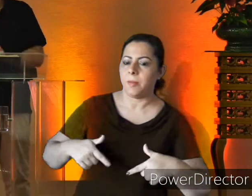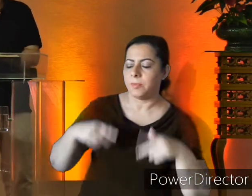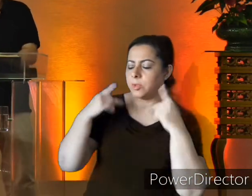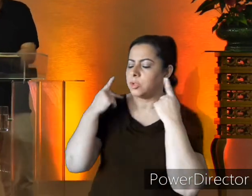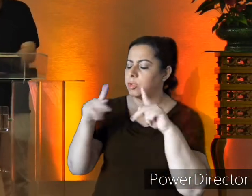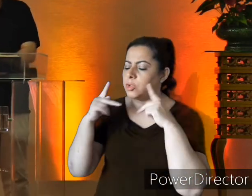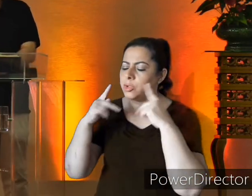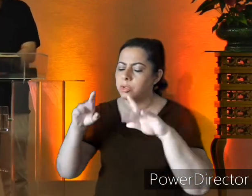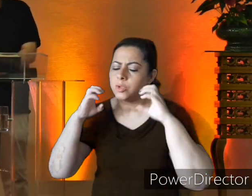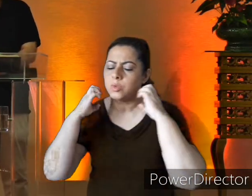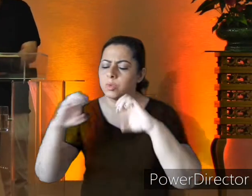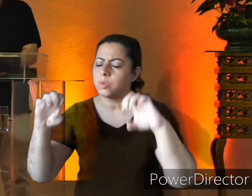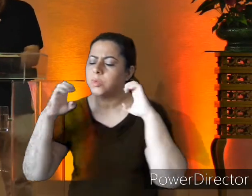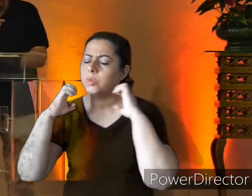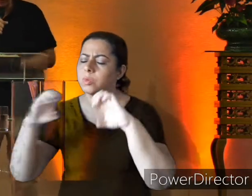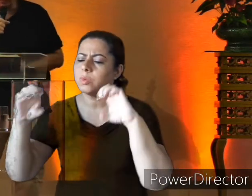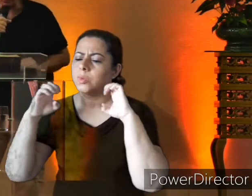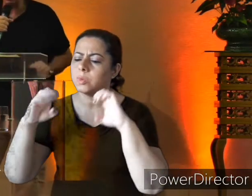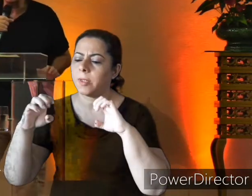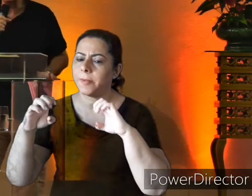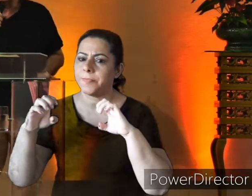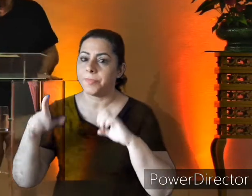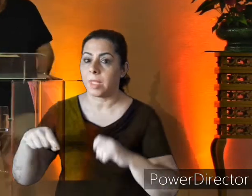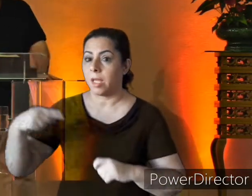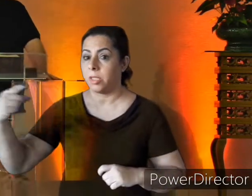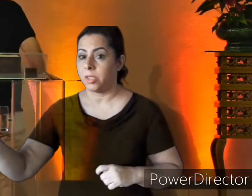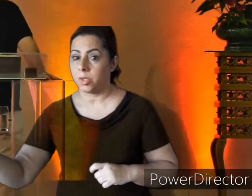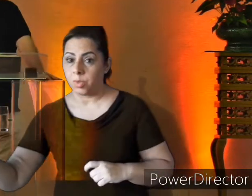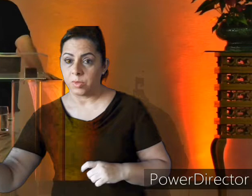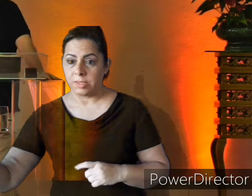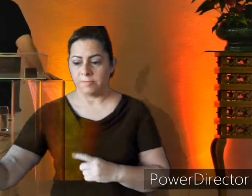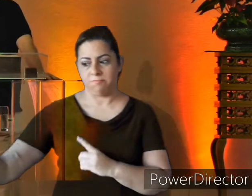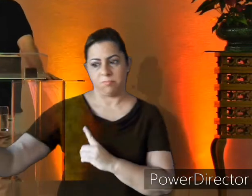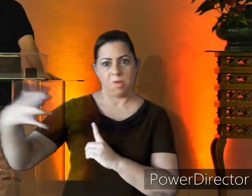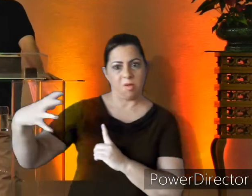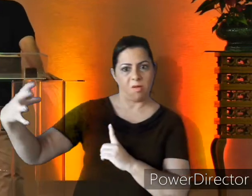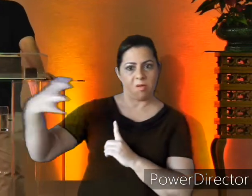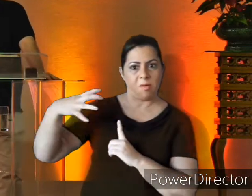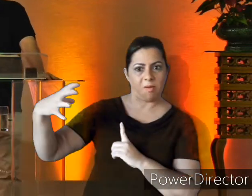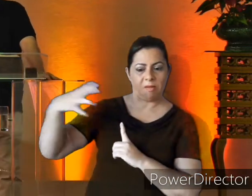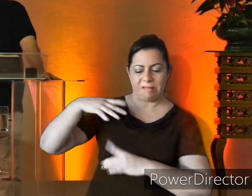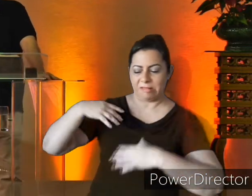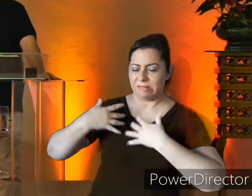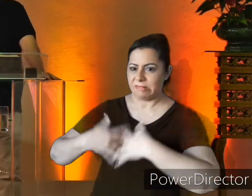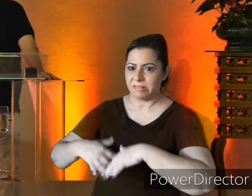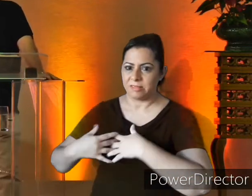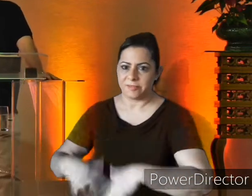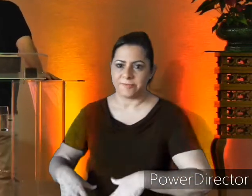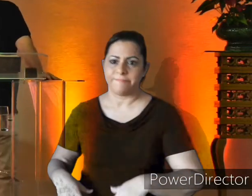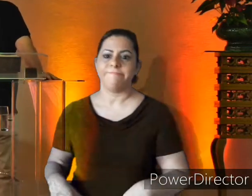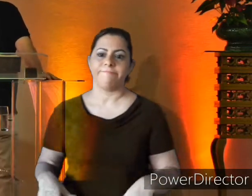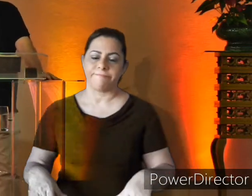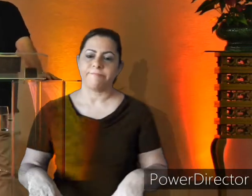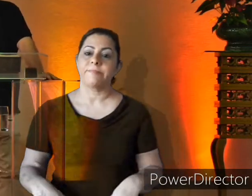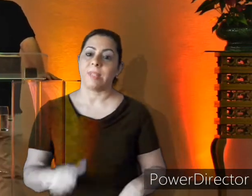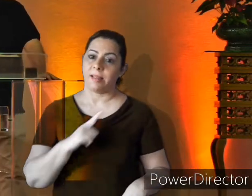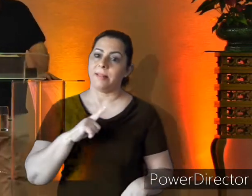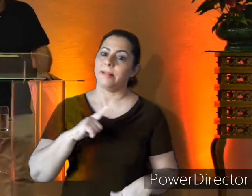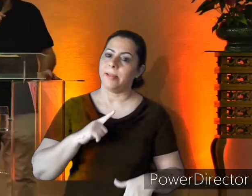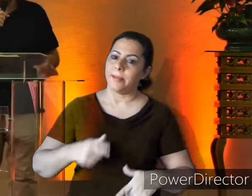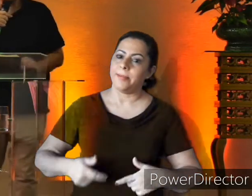uma guerra espiritual. E precisamos então ter essa consciência, esse entendimento